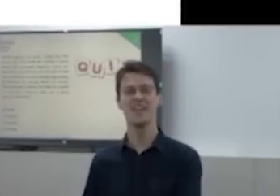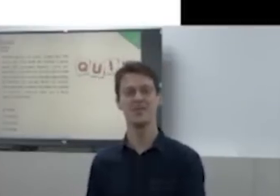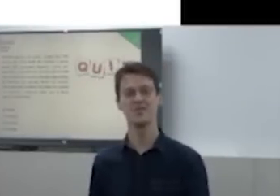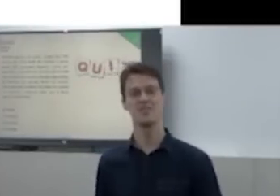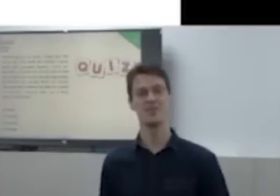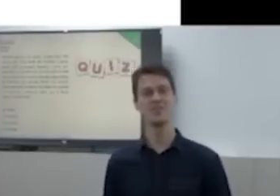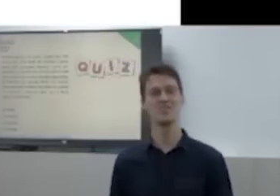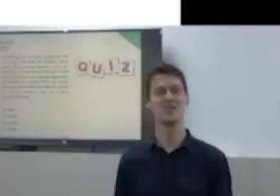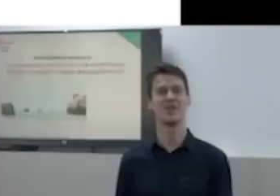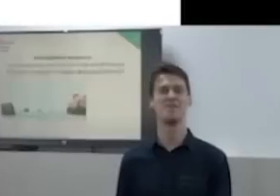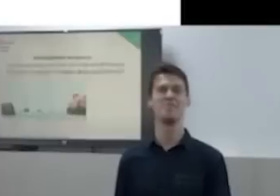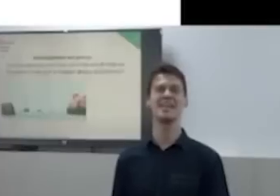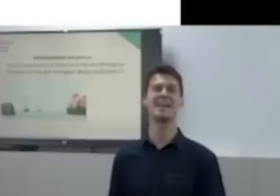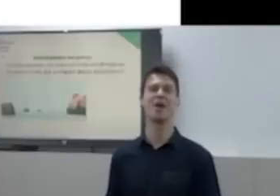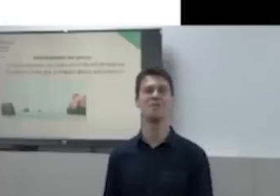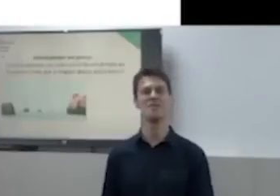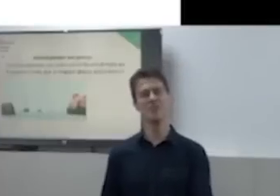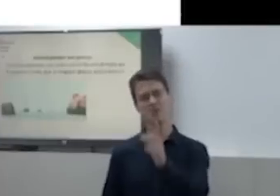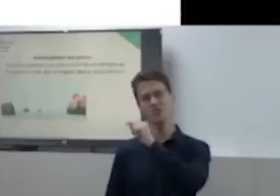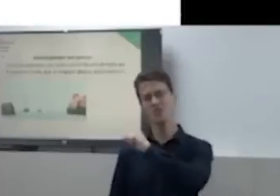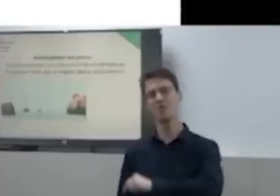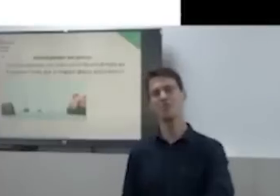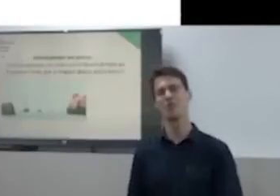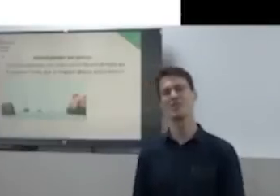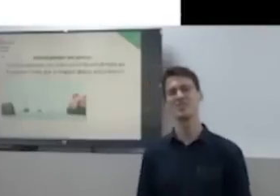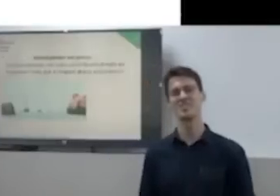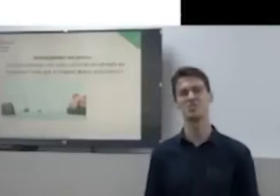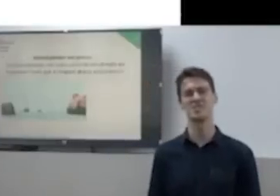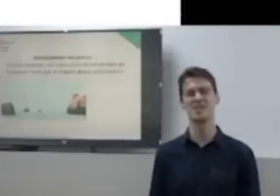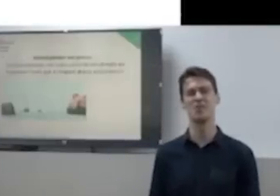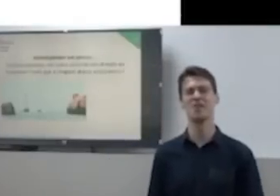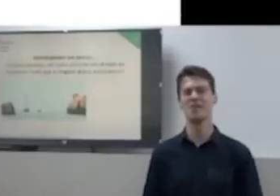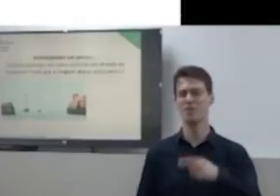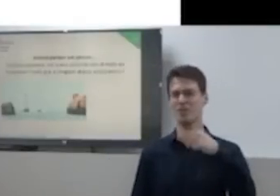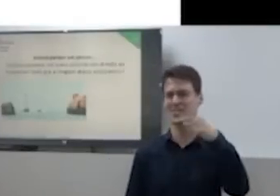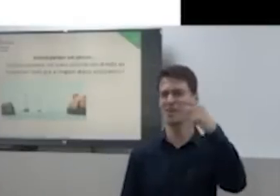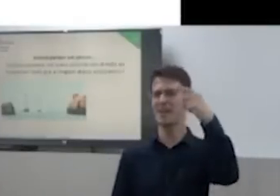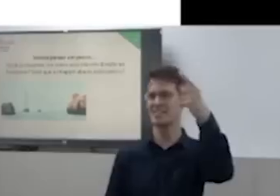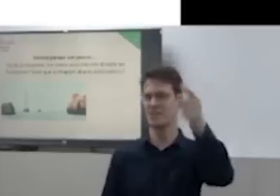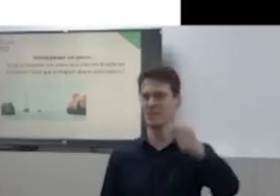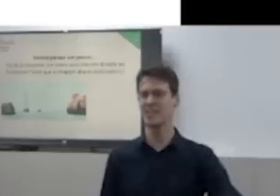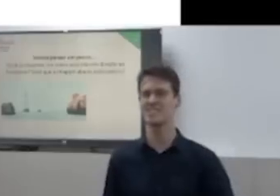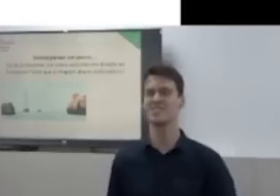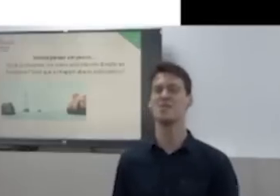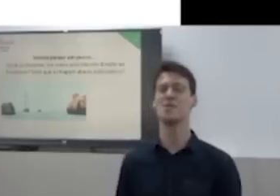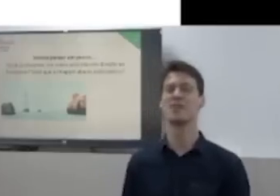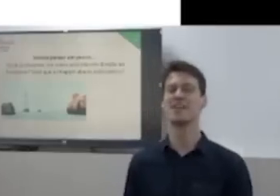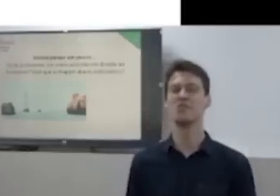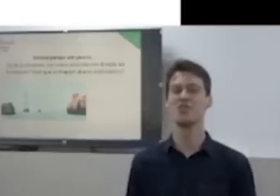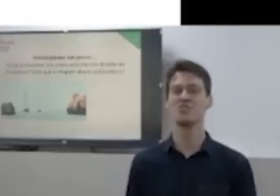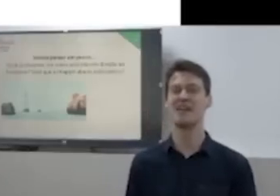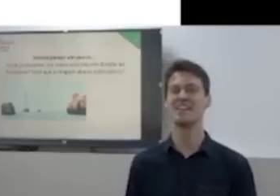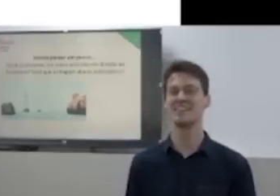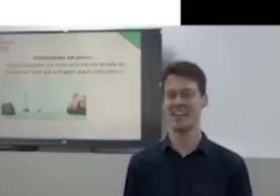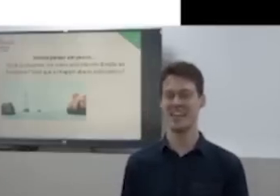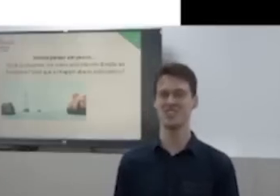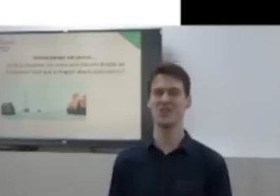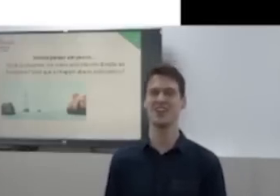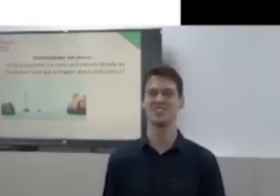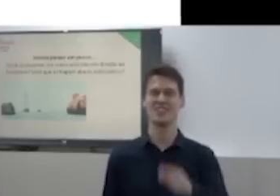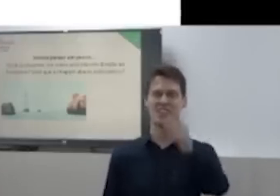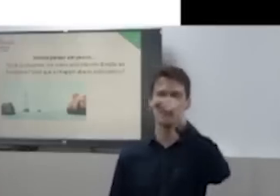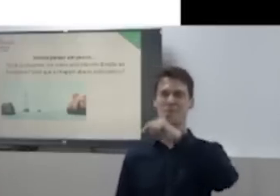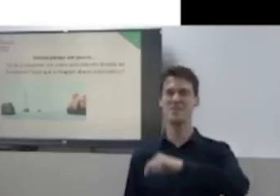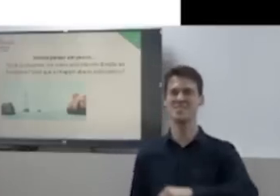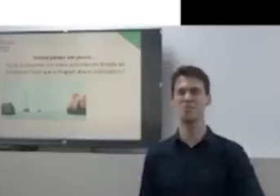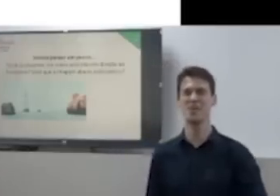seu professor e com a sua professora. Bem legal. Vamos continuar um pouco da nossa discussão? Vamos mostrar mais evidências por que o nosso planeta